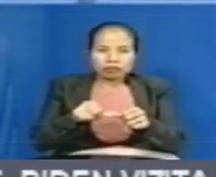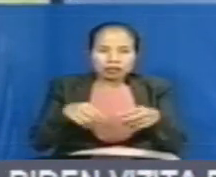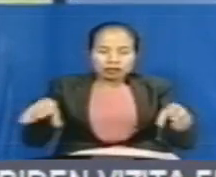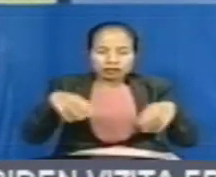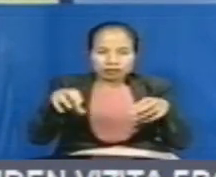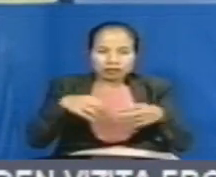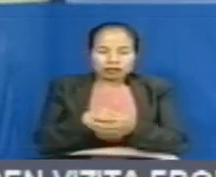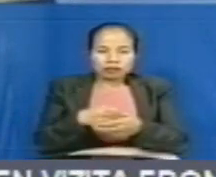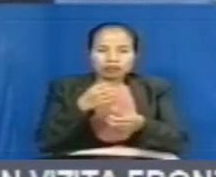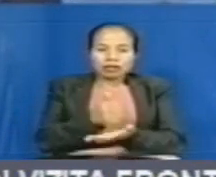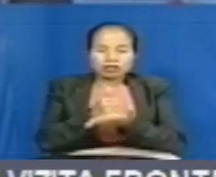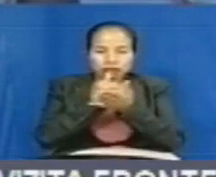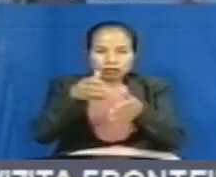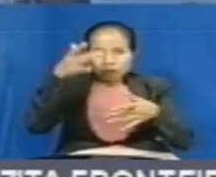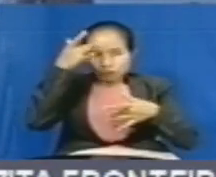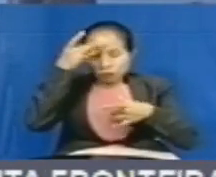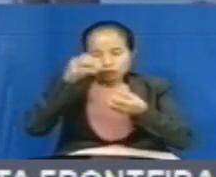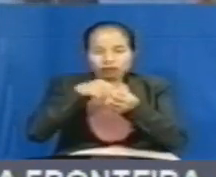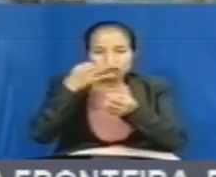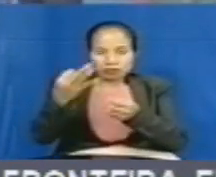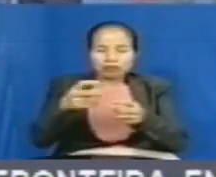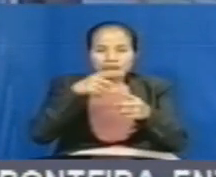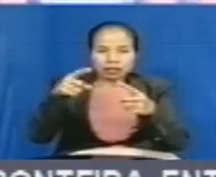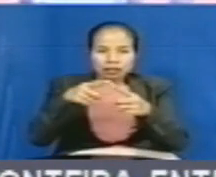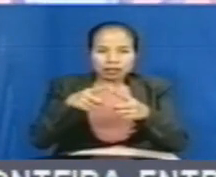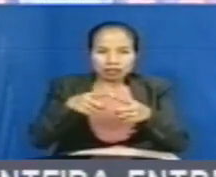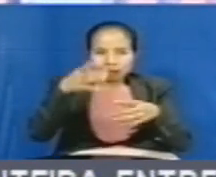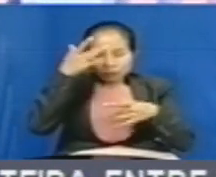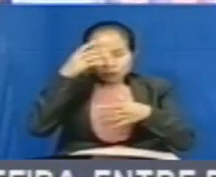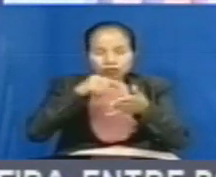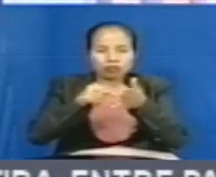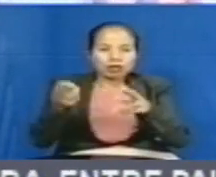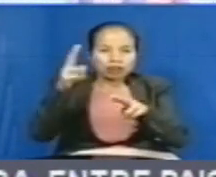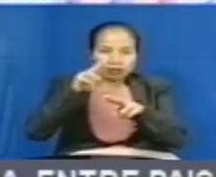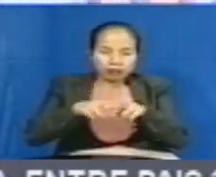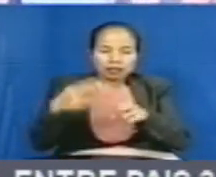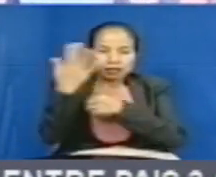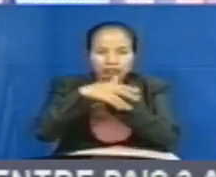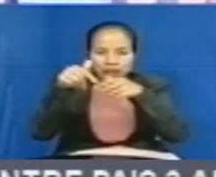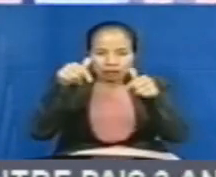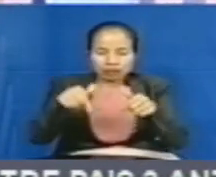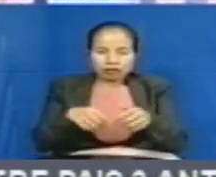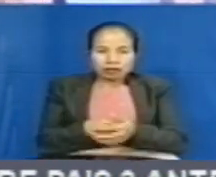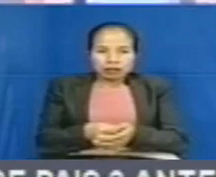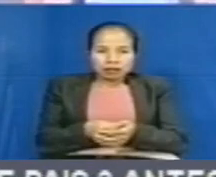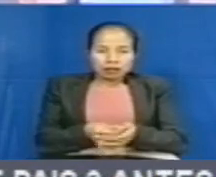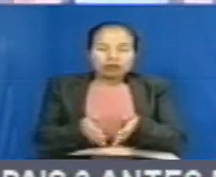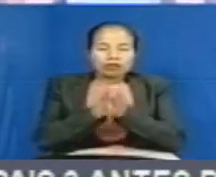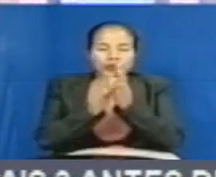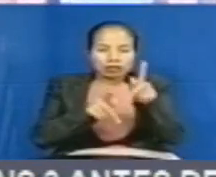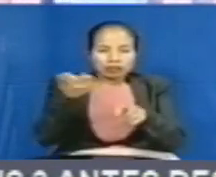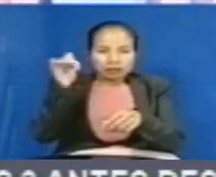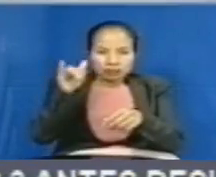halar o serviço onde atende caso COVID-19, ou em gira surto no número aumenta e relara. Nia Moscou, su cidadão sira